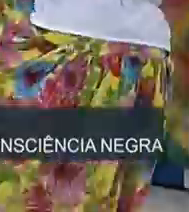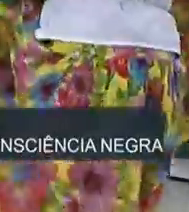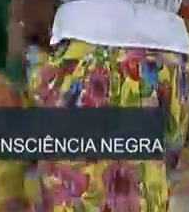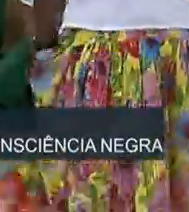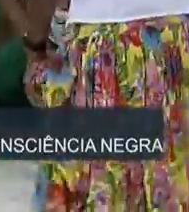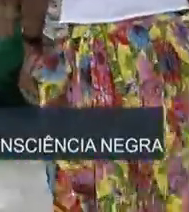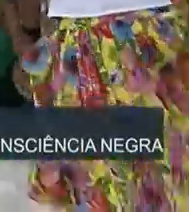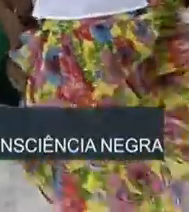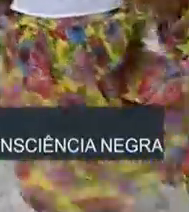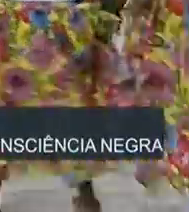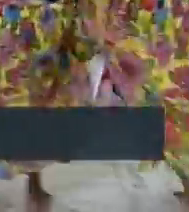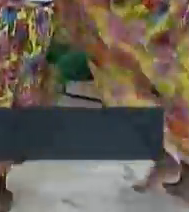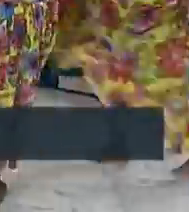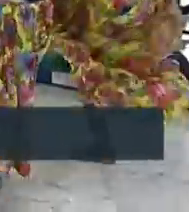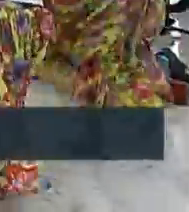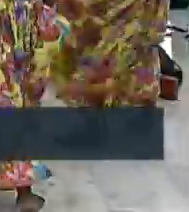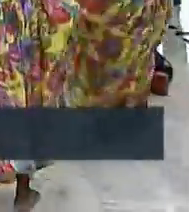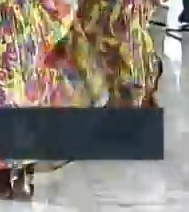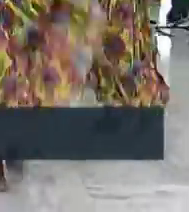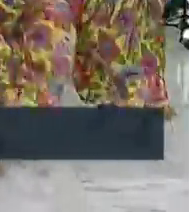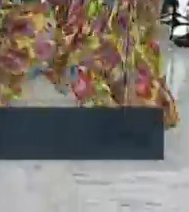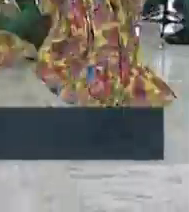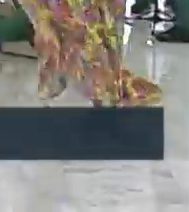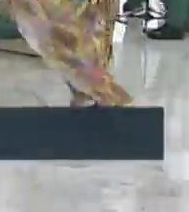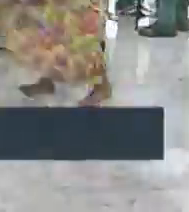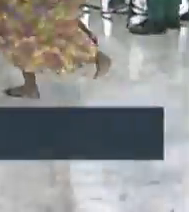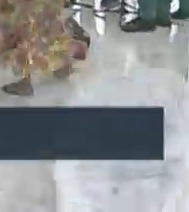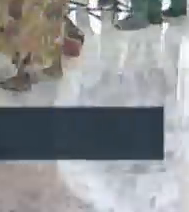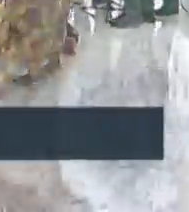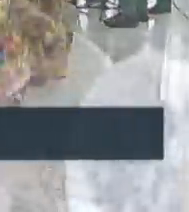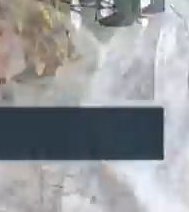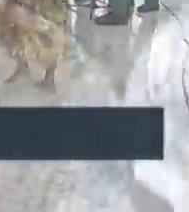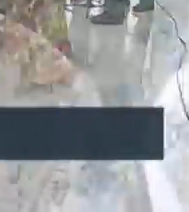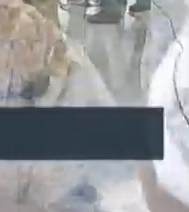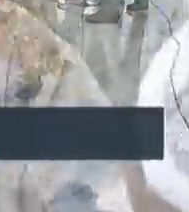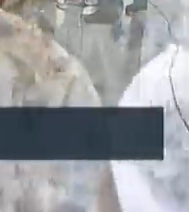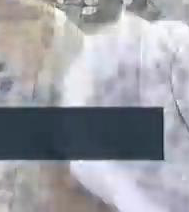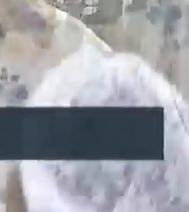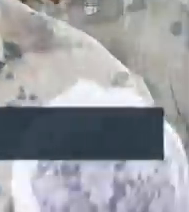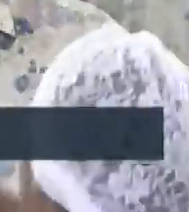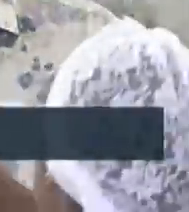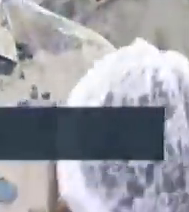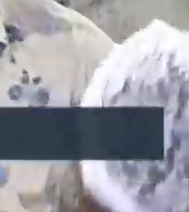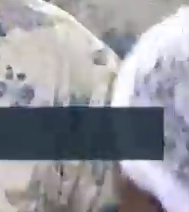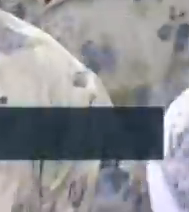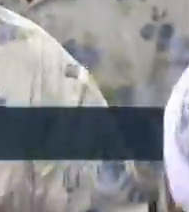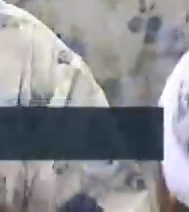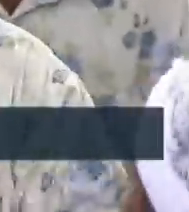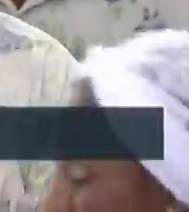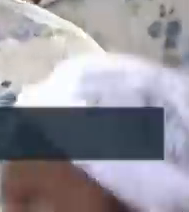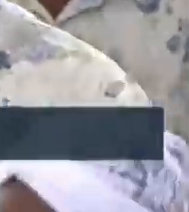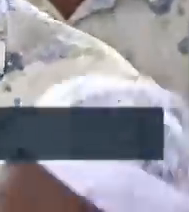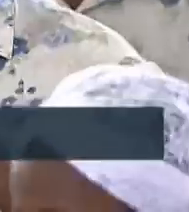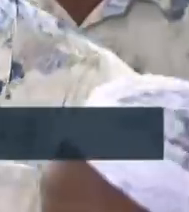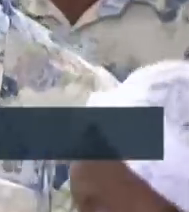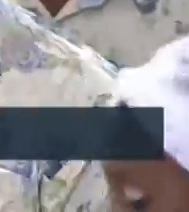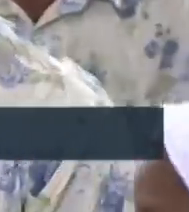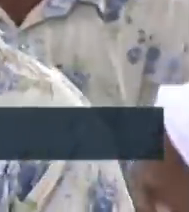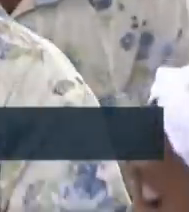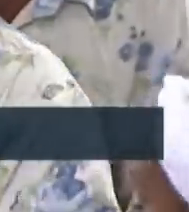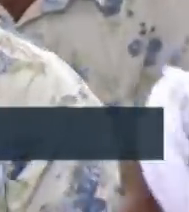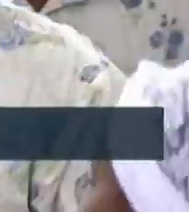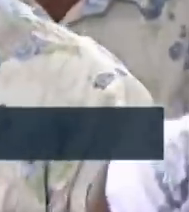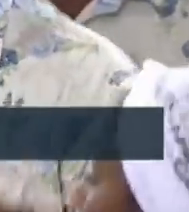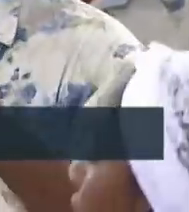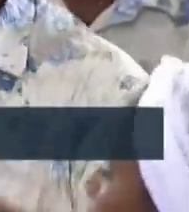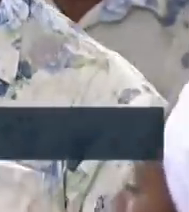festa do Sant e baie ba ba do Sant